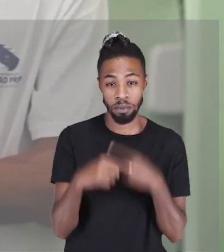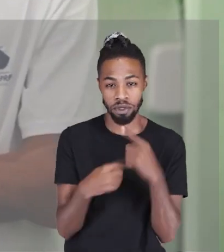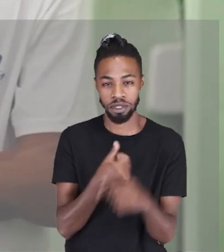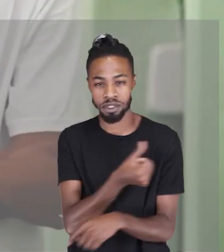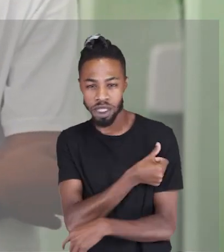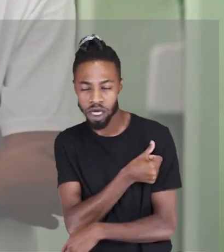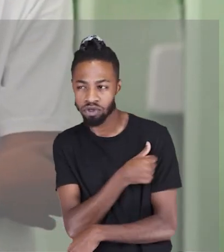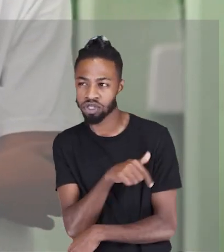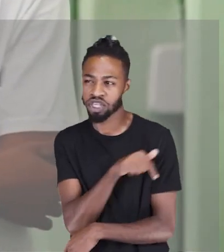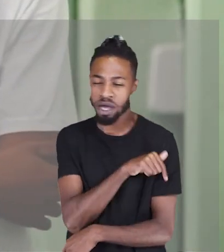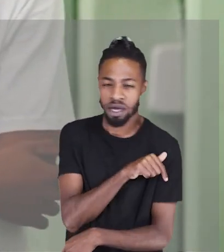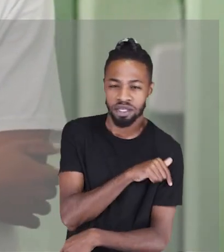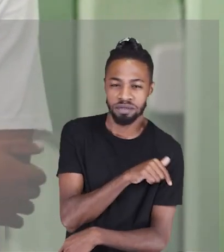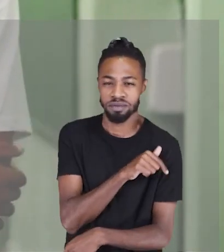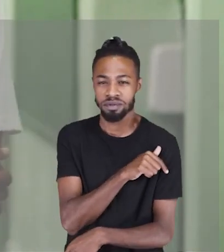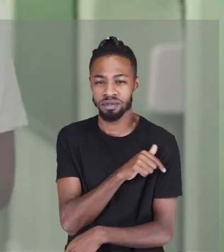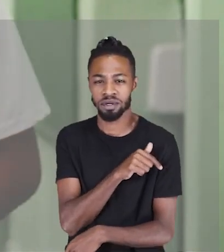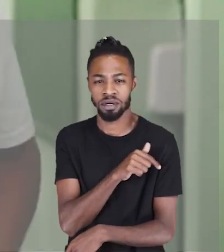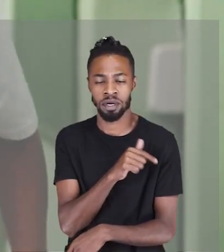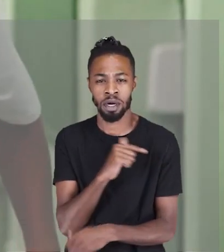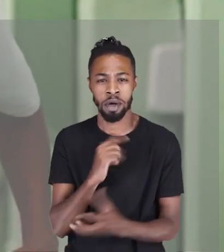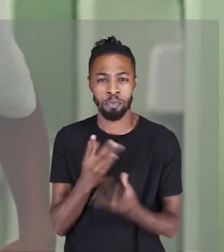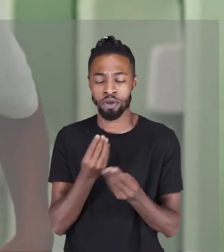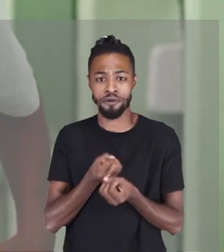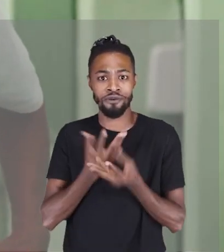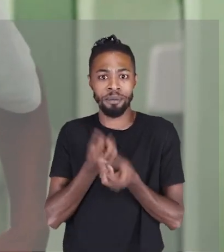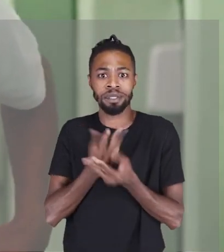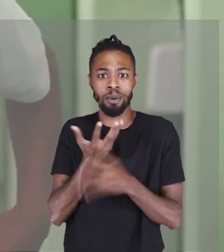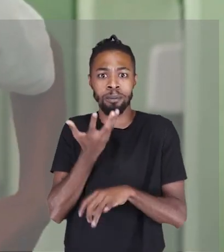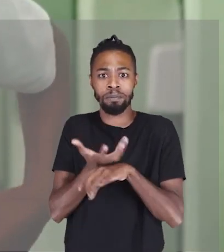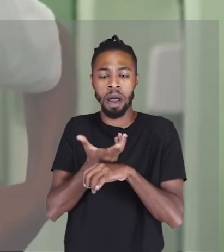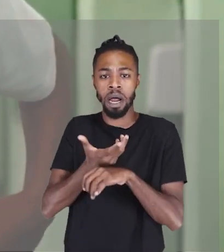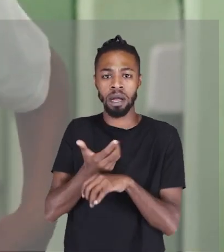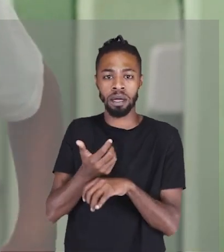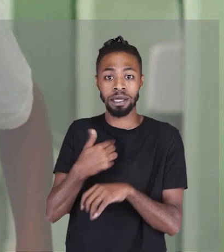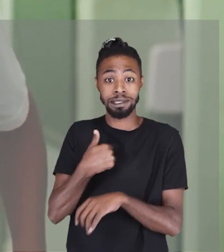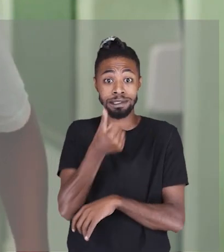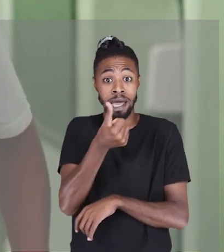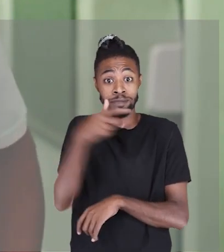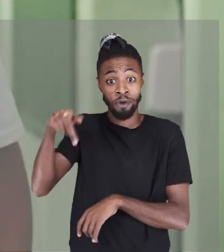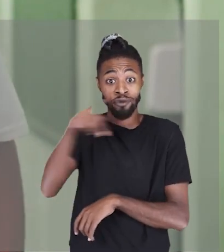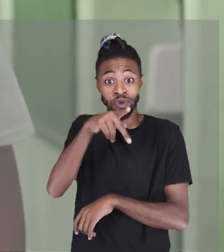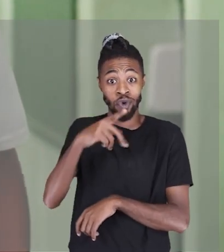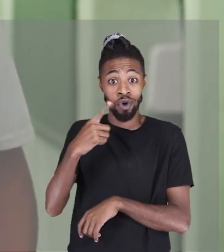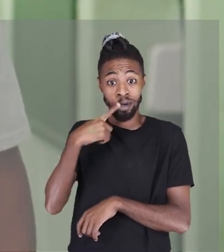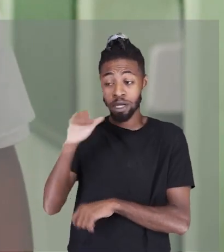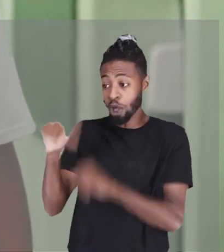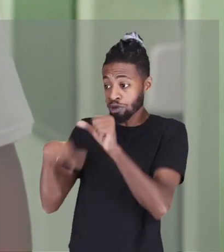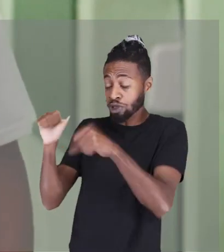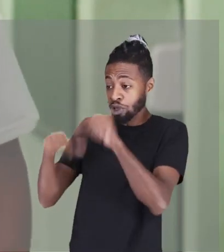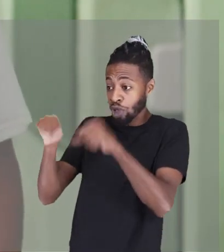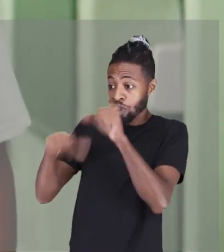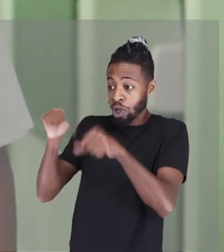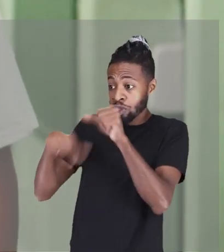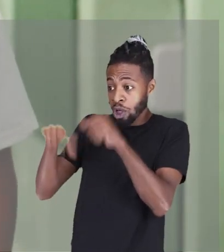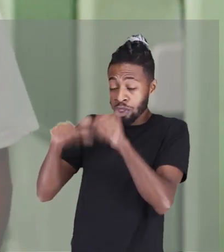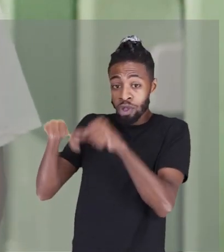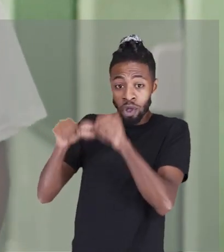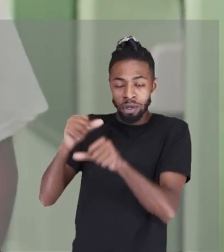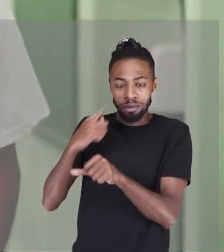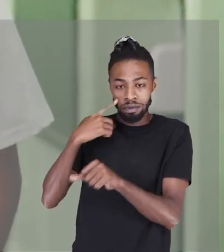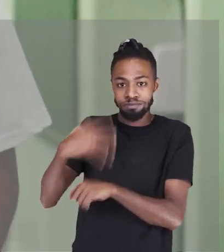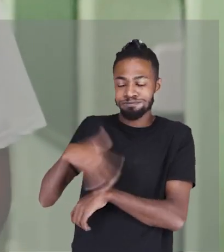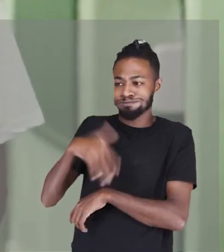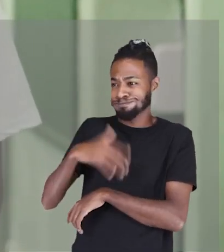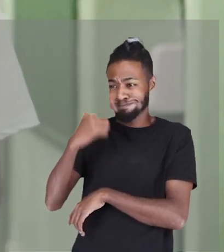você só tem uma professora, assim. Aí fui pro 6º, 7º ano, assim, eu já fui aprendendo mais coisas e foi estranho. Foi tendo,